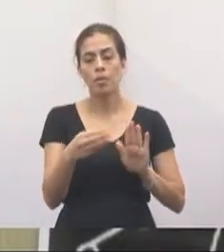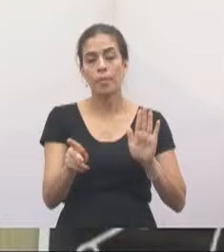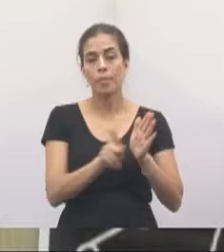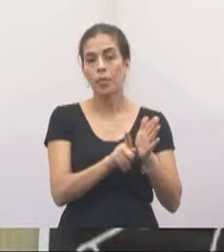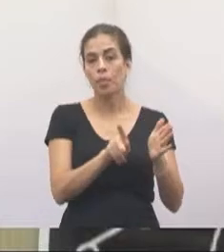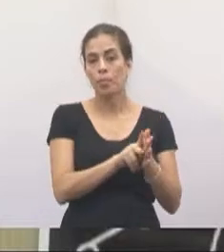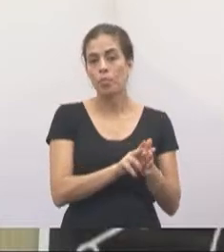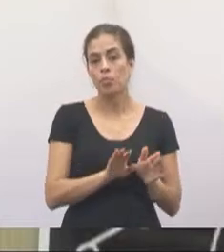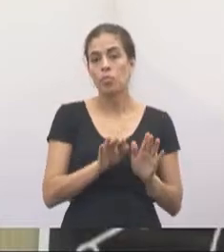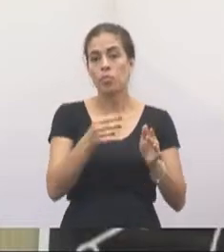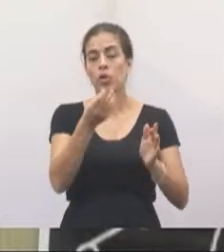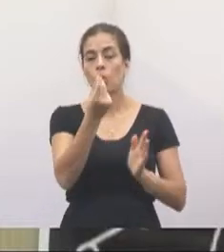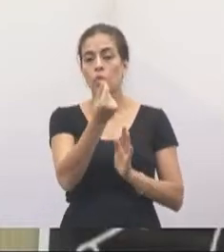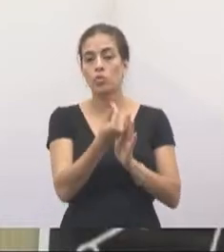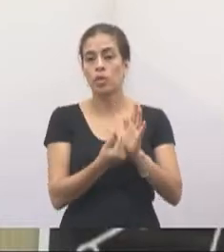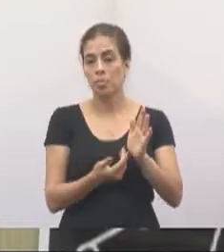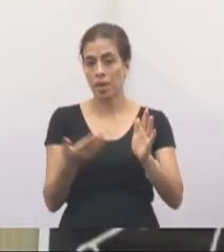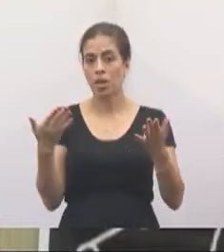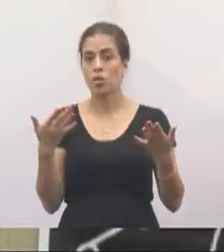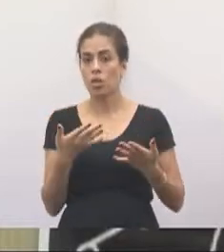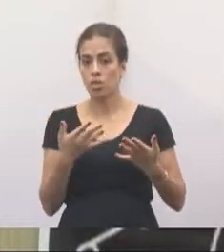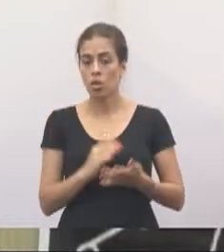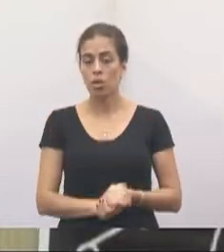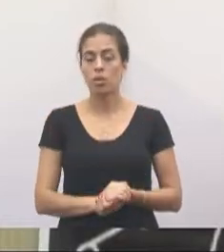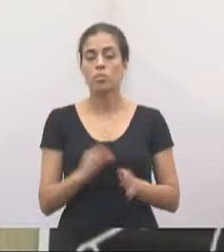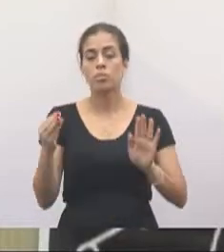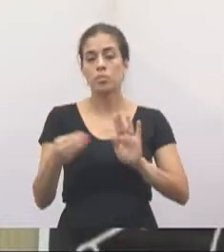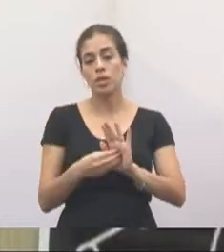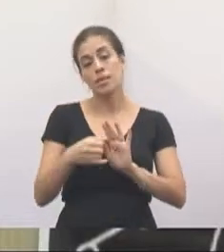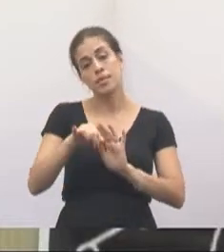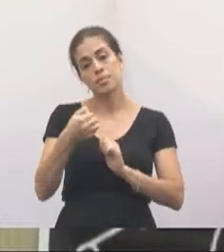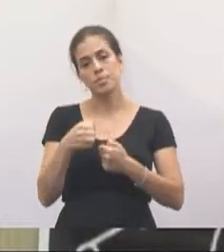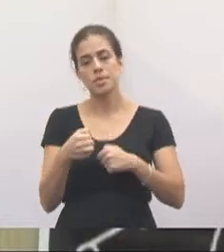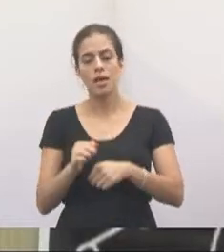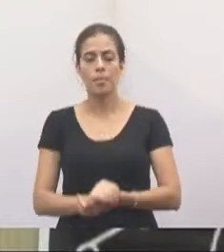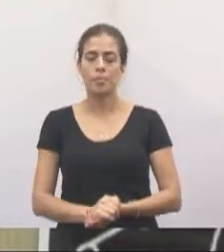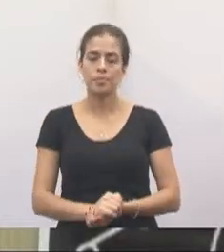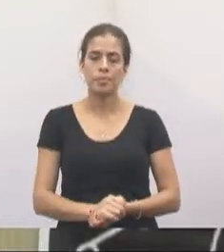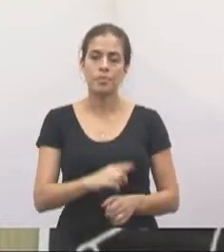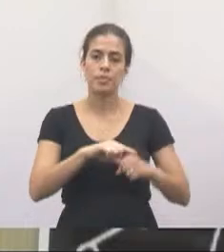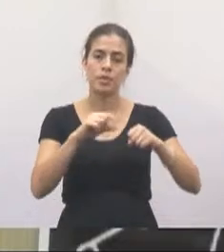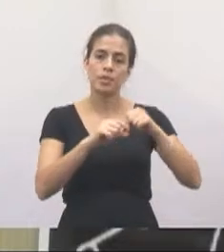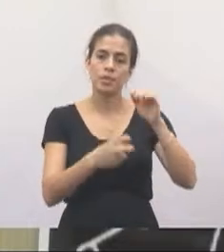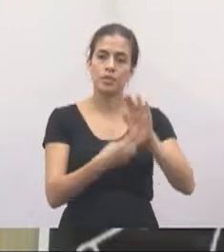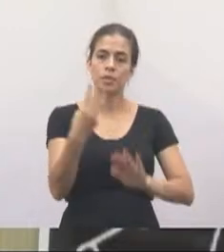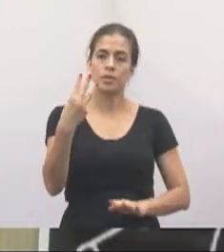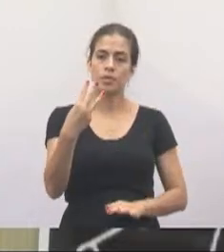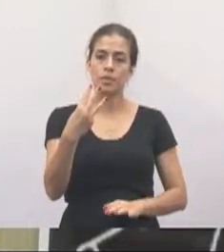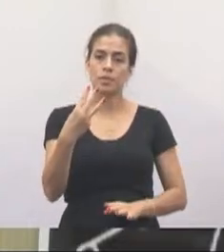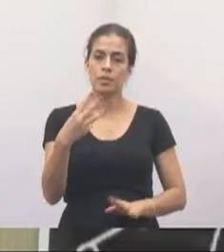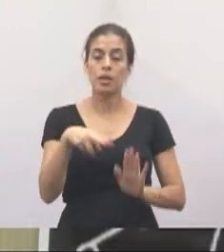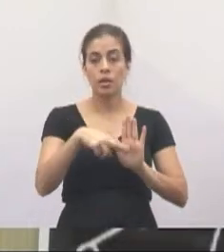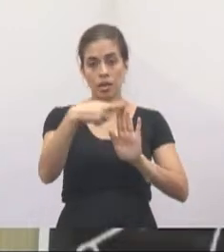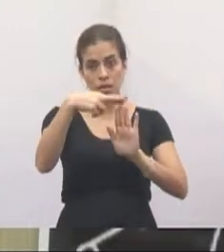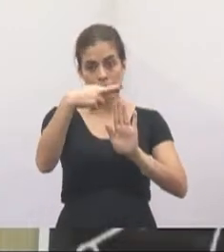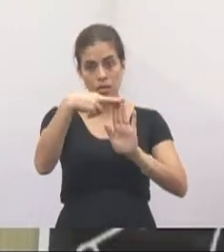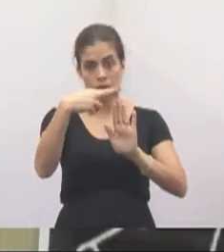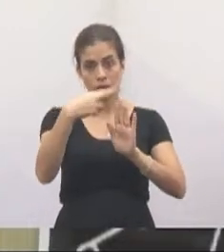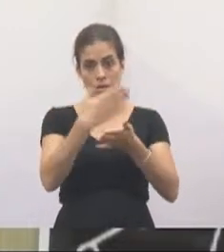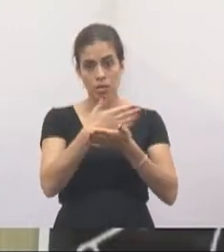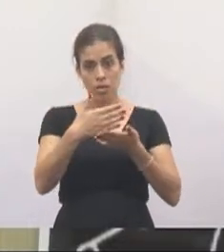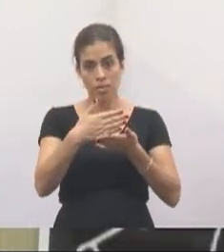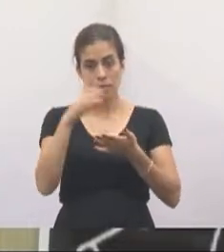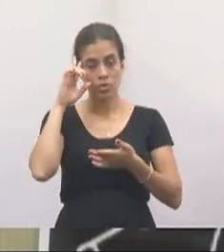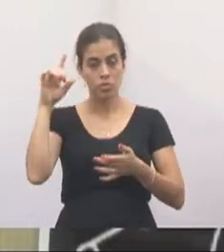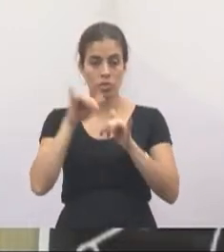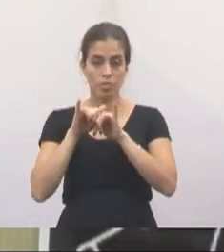consignada no orçamento vigente suplementada Se necessário artigo 3º esta resolução entra em vigor na